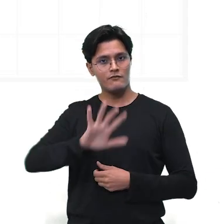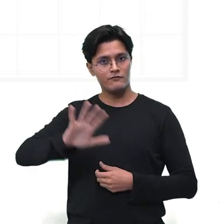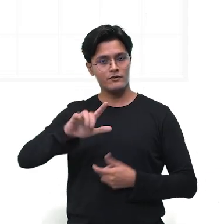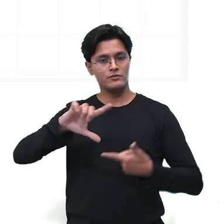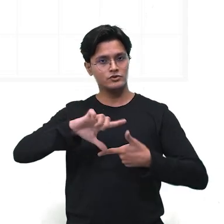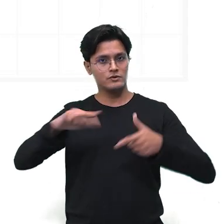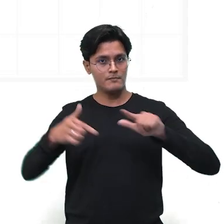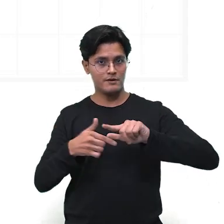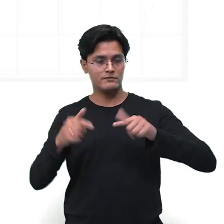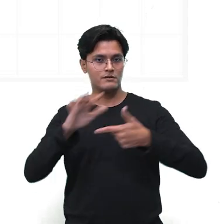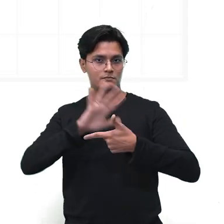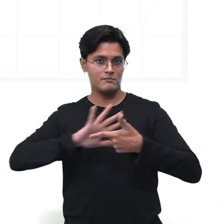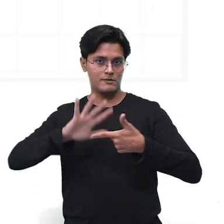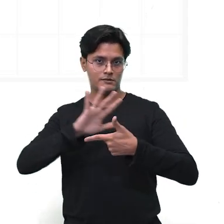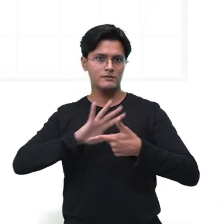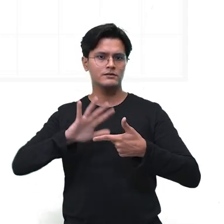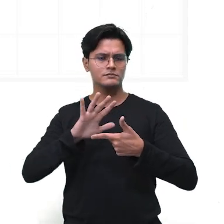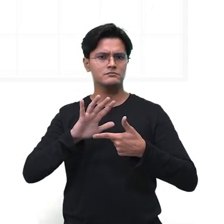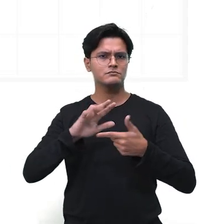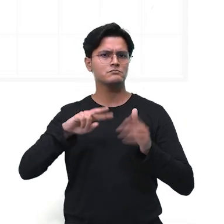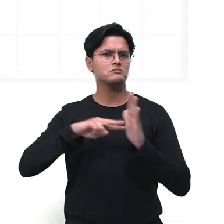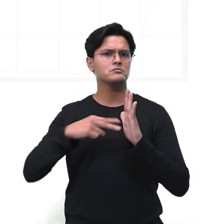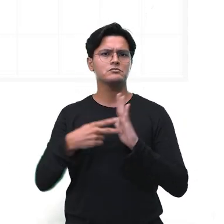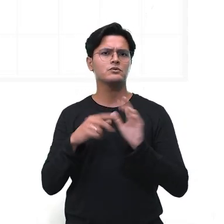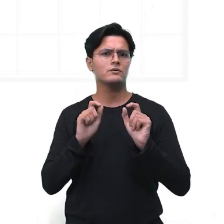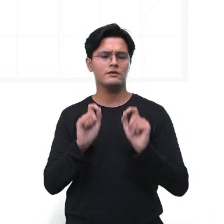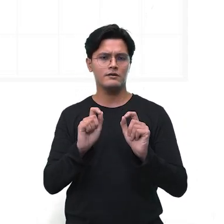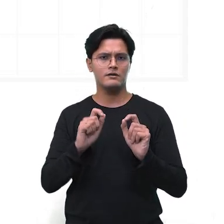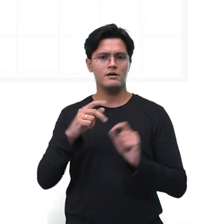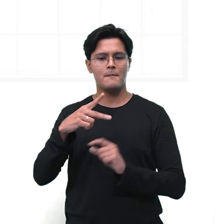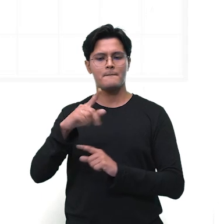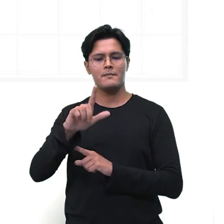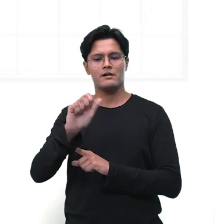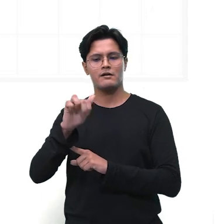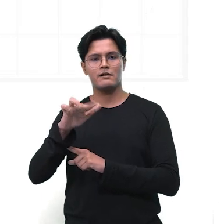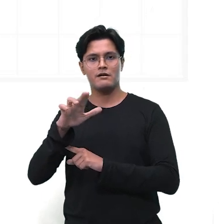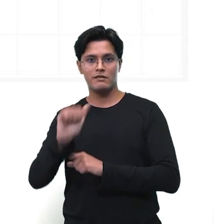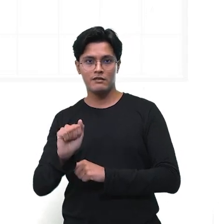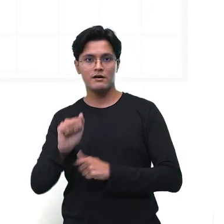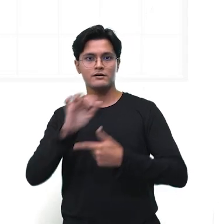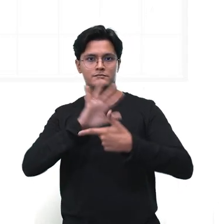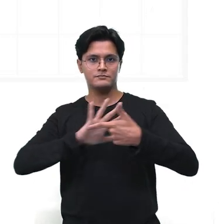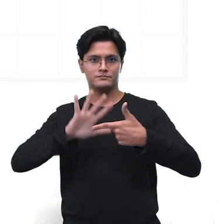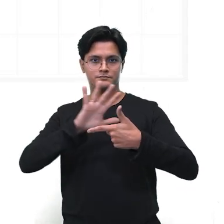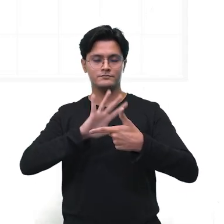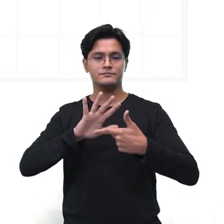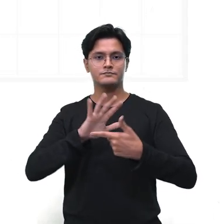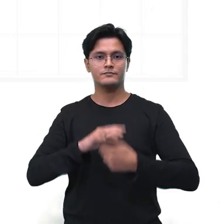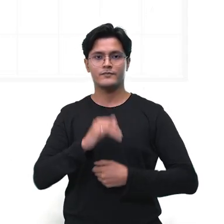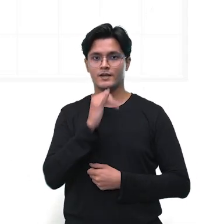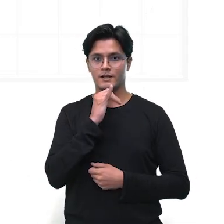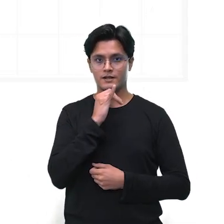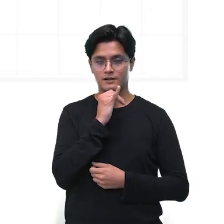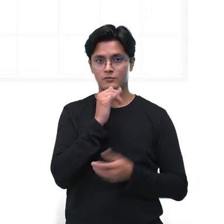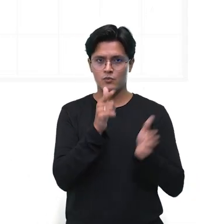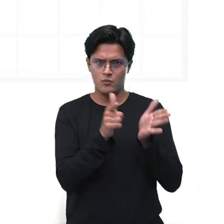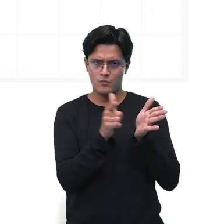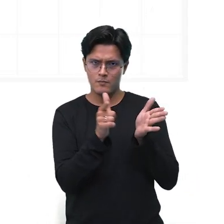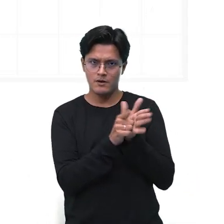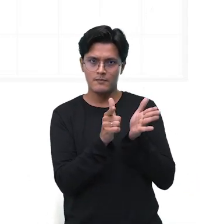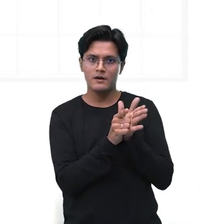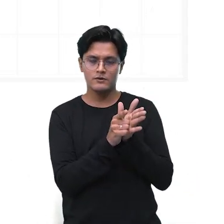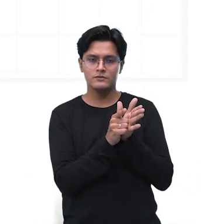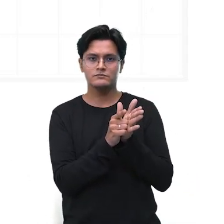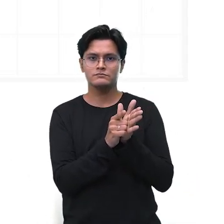O que ele quer dizer com isso? O que é uma figura geométrica plana? Imagina só quando você pega uma folha de papel